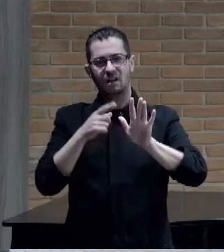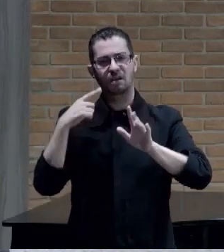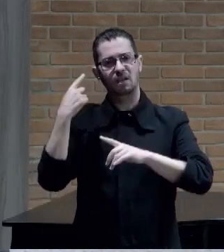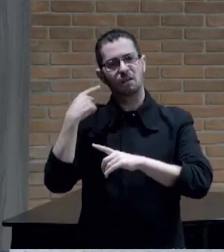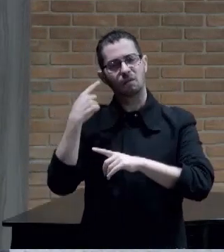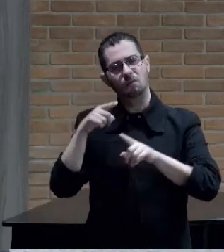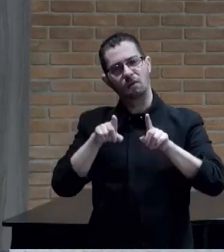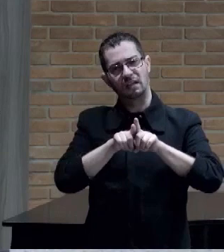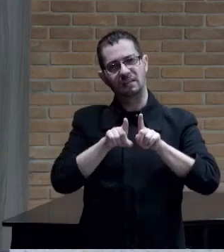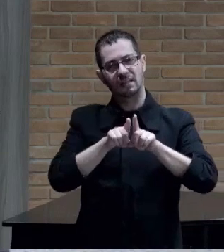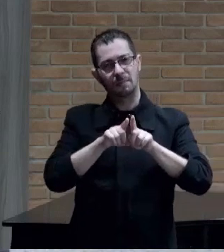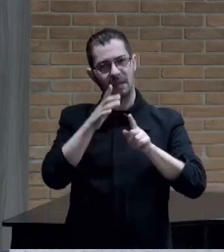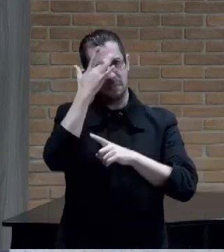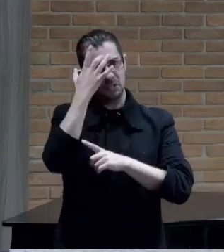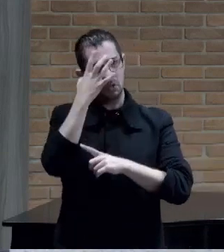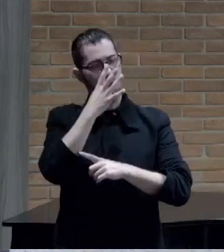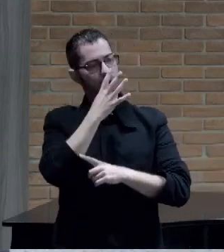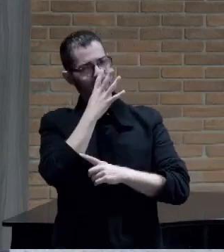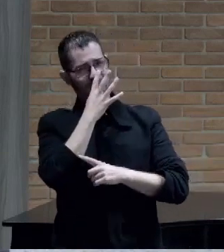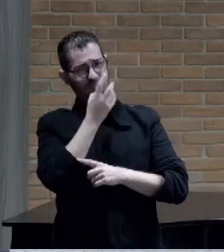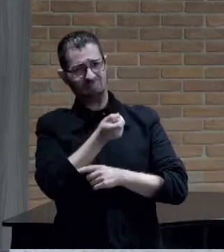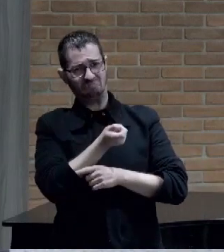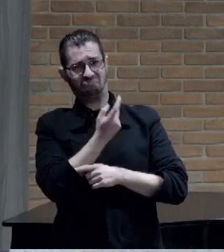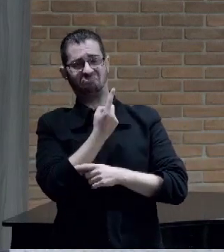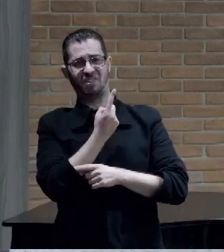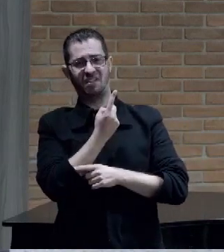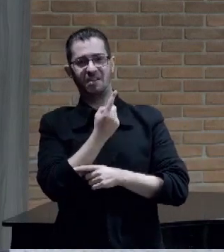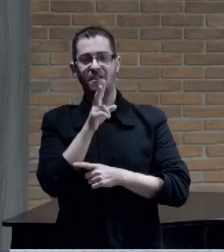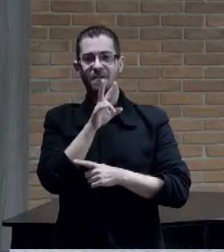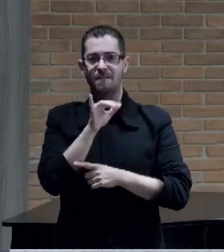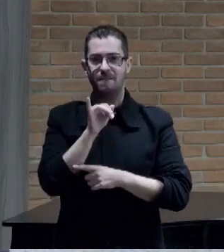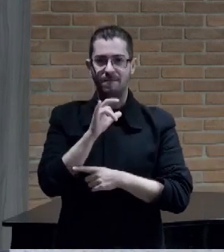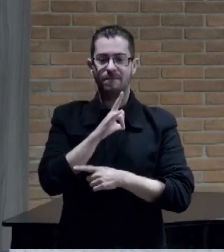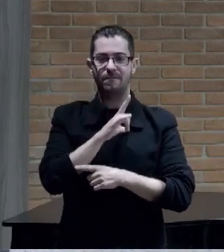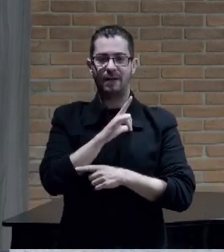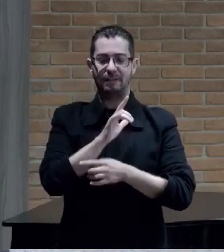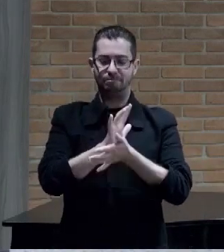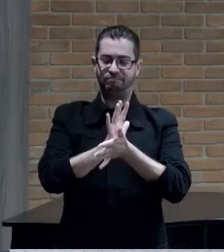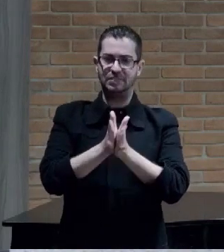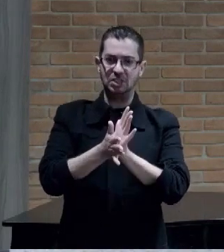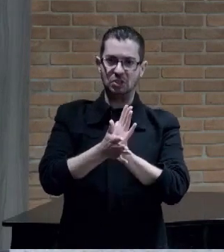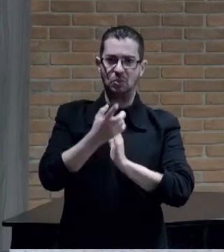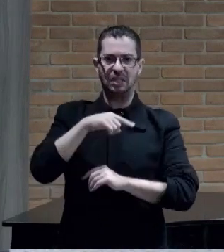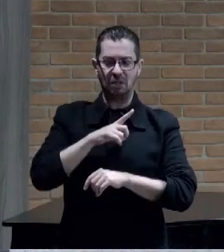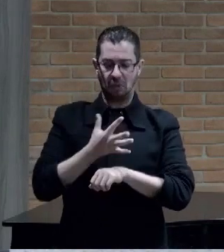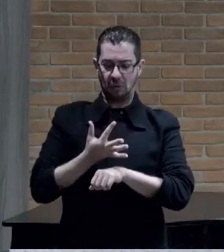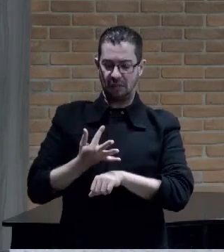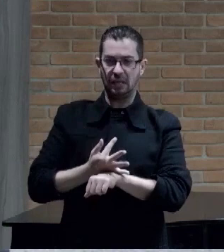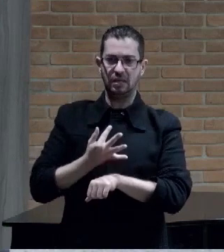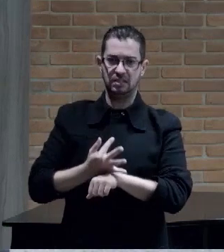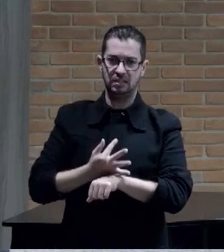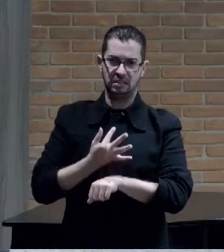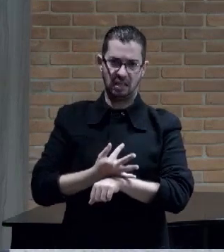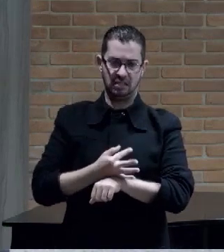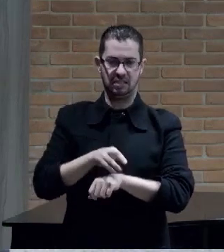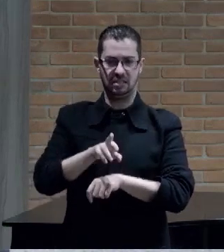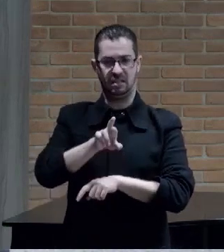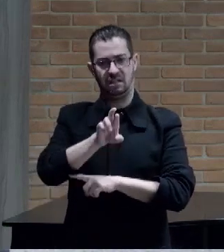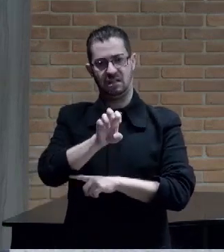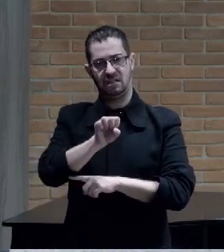ela vai minando toda a nossa resistência. A resistência aqui que eu digo em relação ao ser